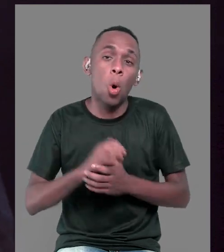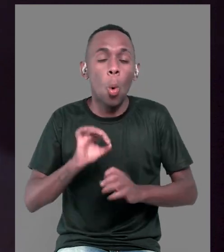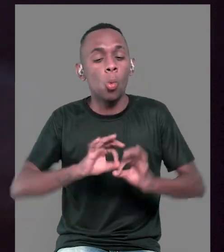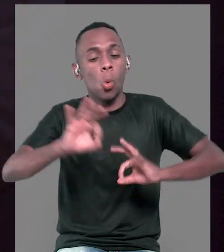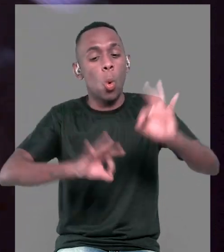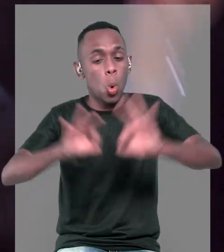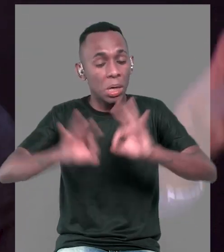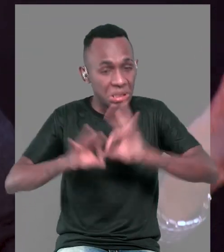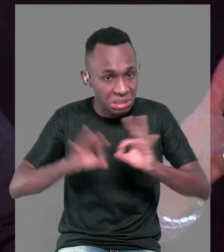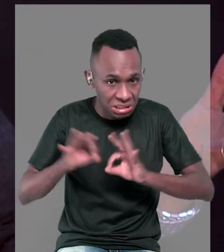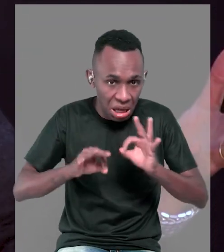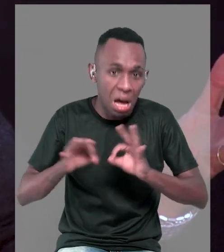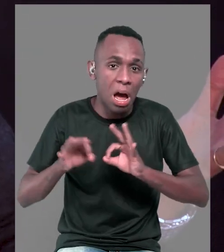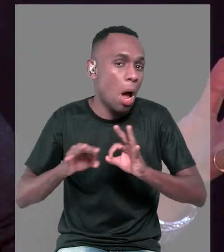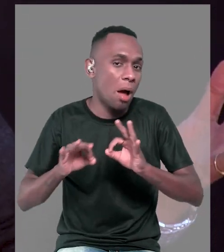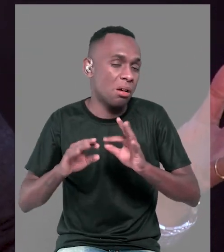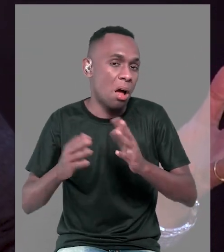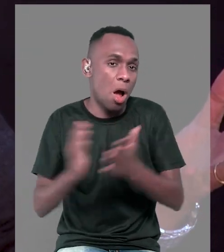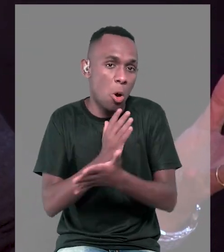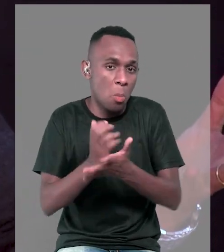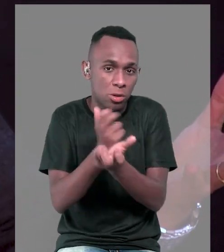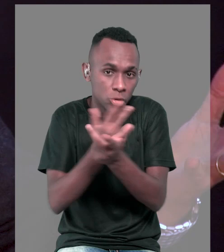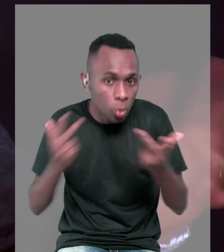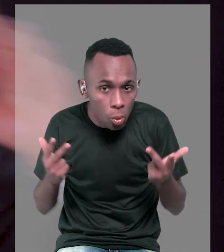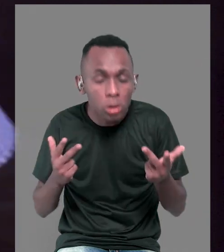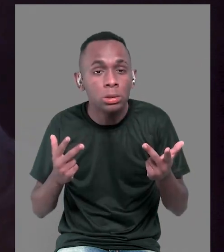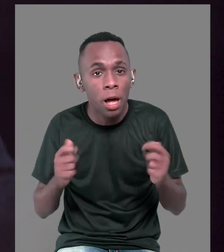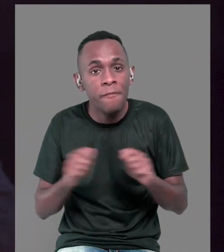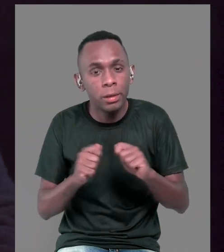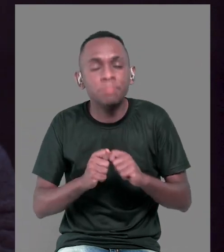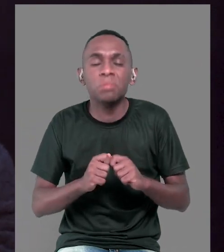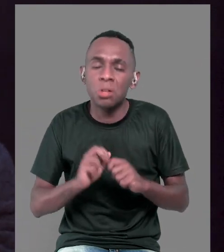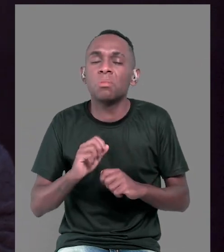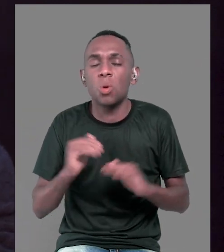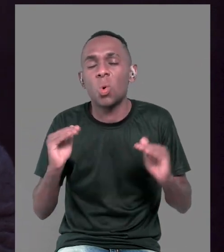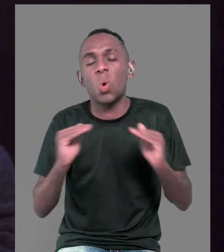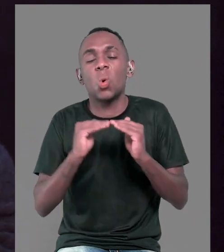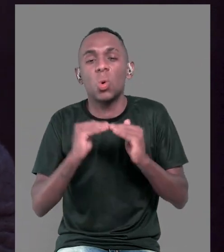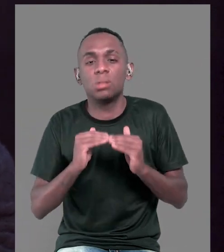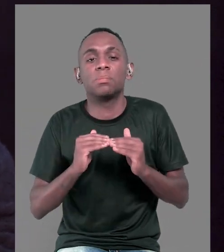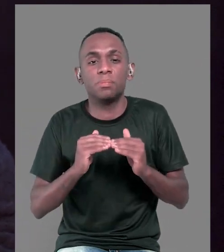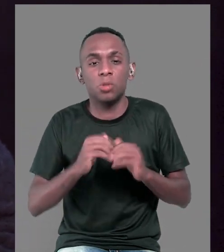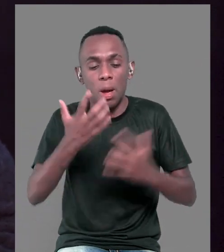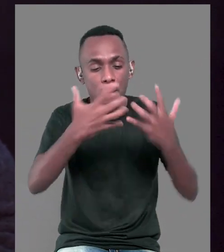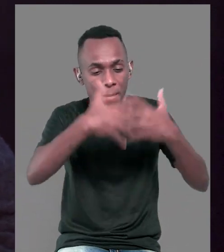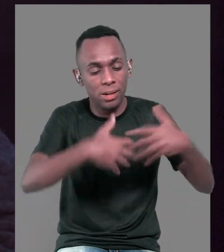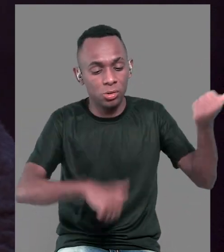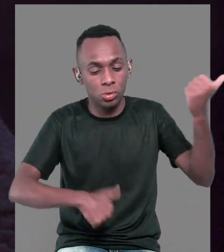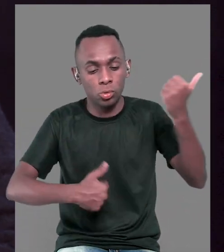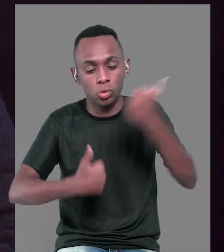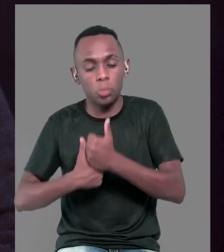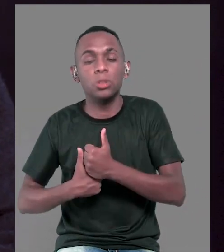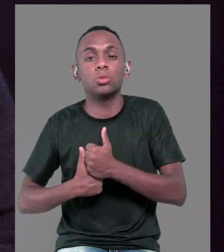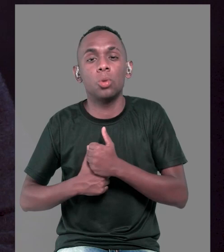de certas operações, sim, a máquina substitui o humano. Uma